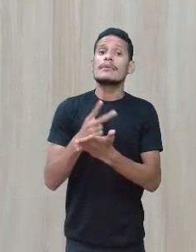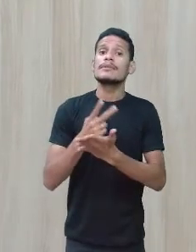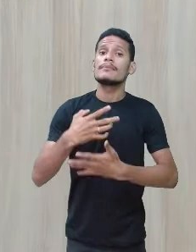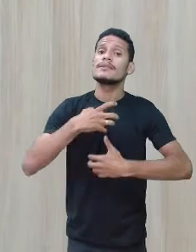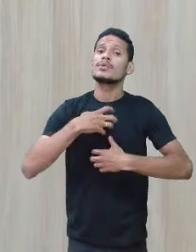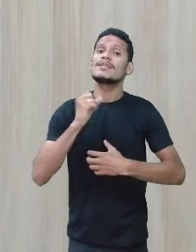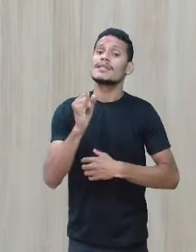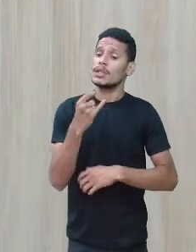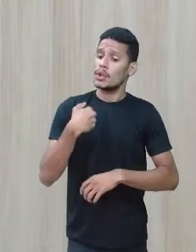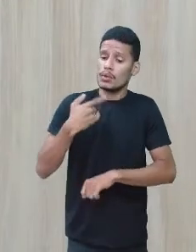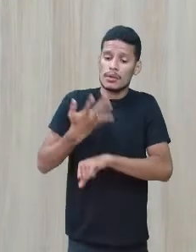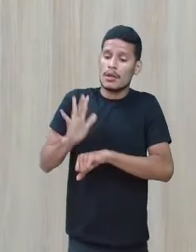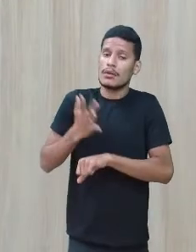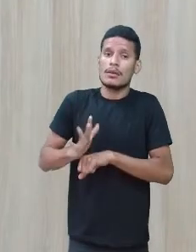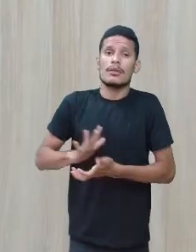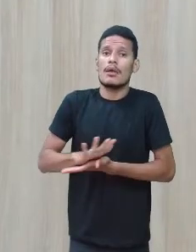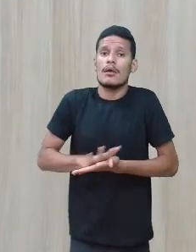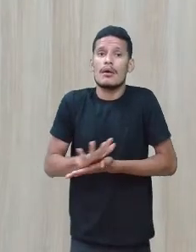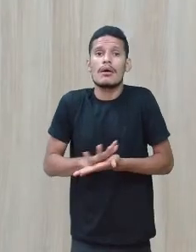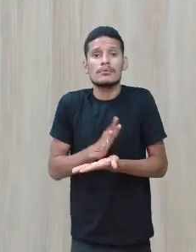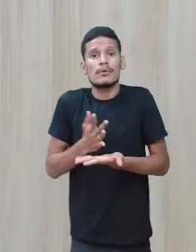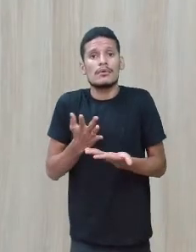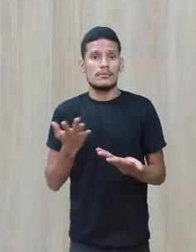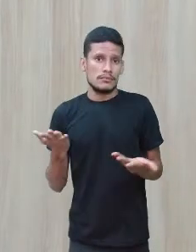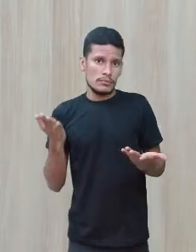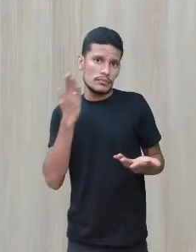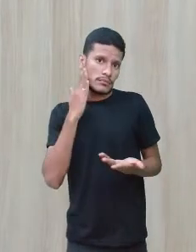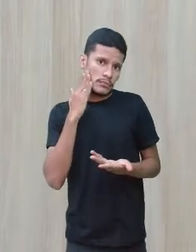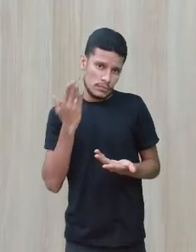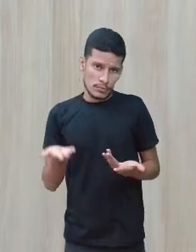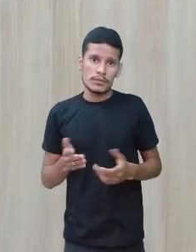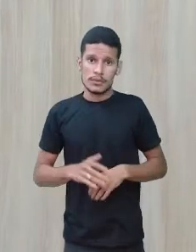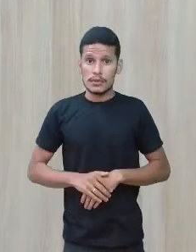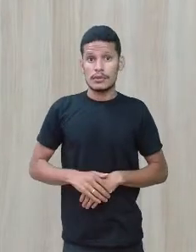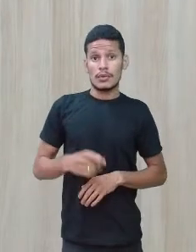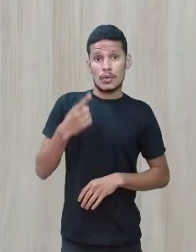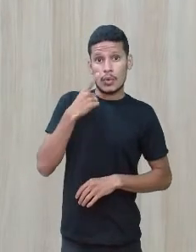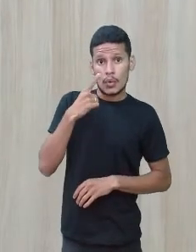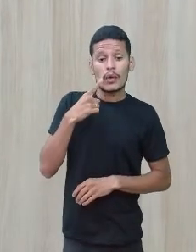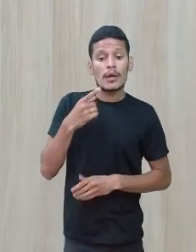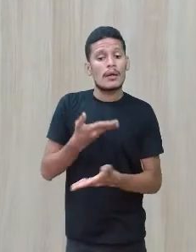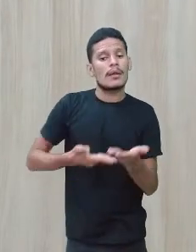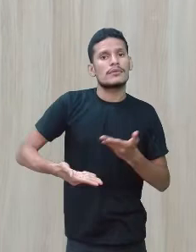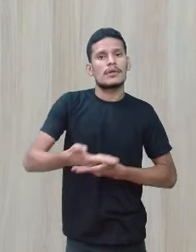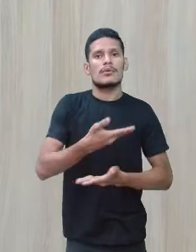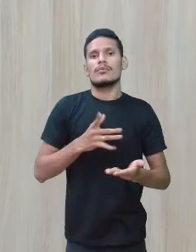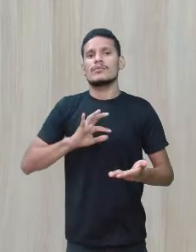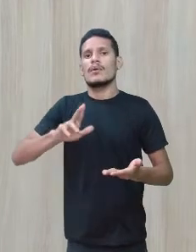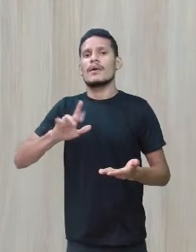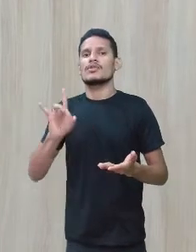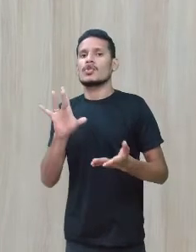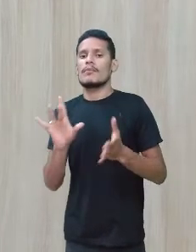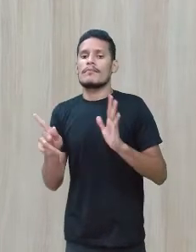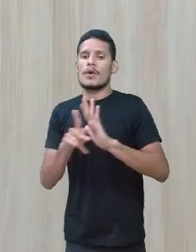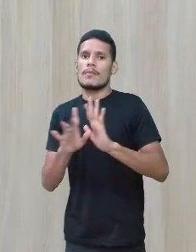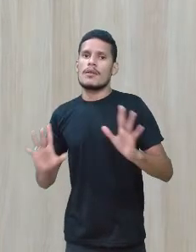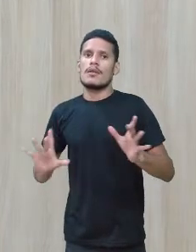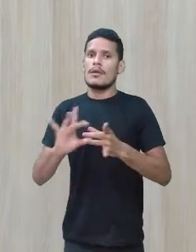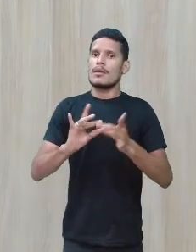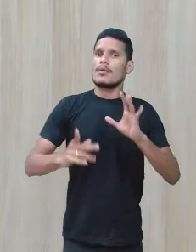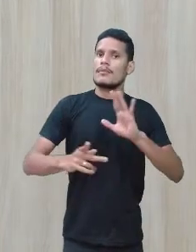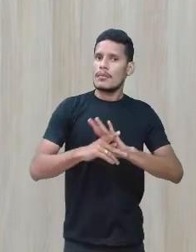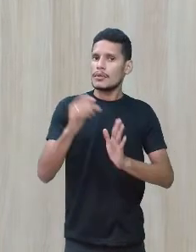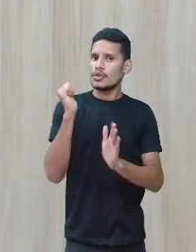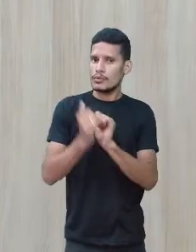sem treinar, quando eu tô sem alongar. Então, essa relação toda não tá só ligada à questão